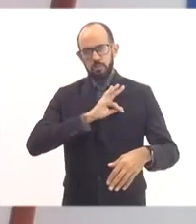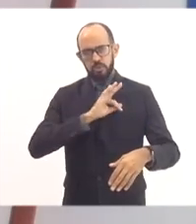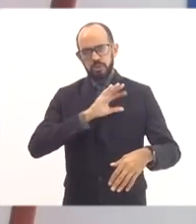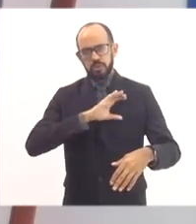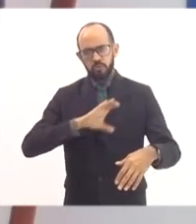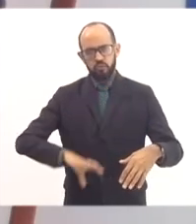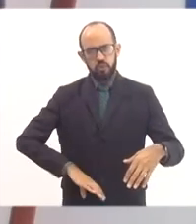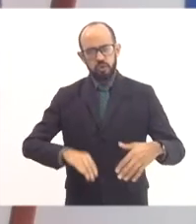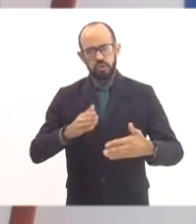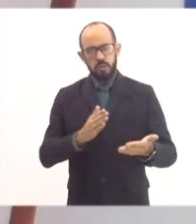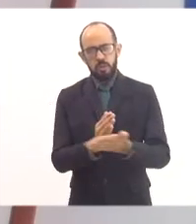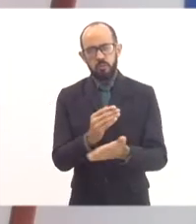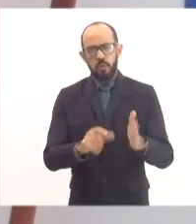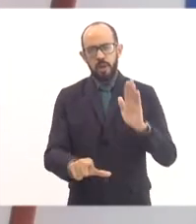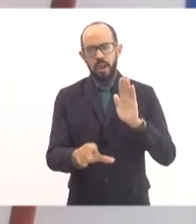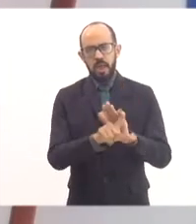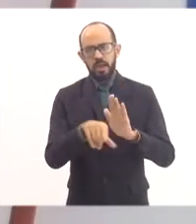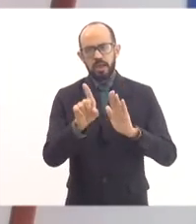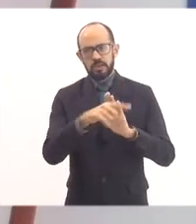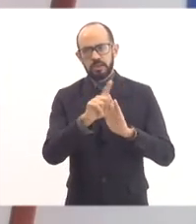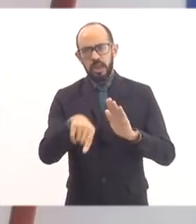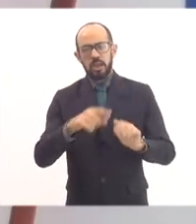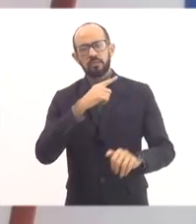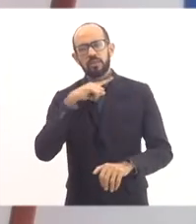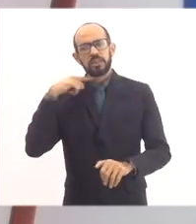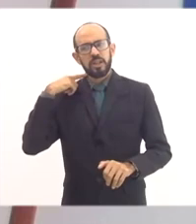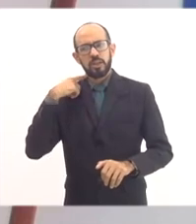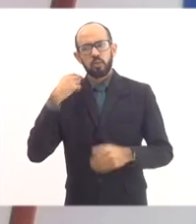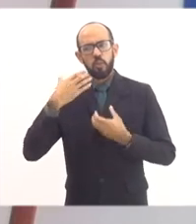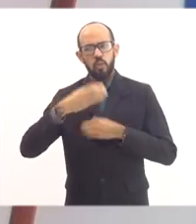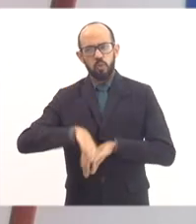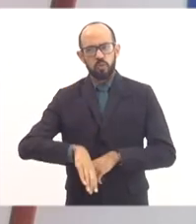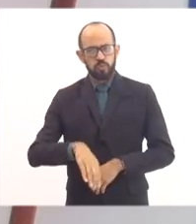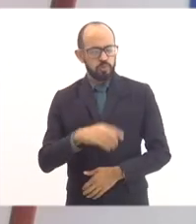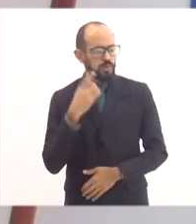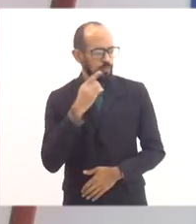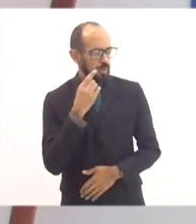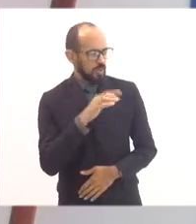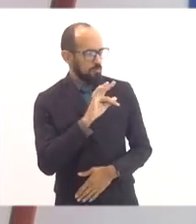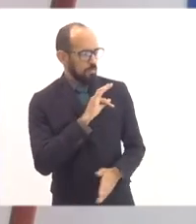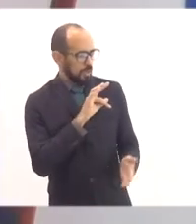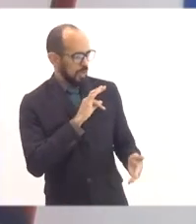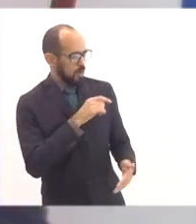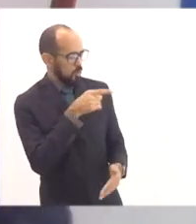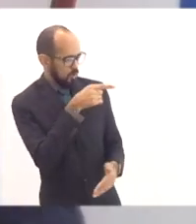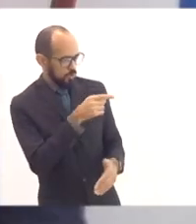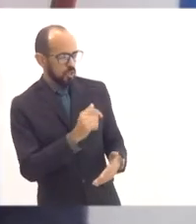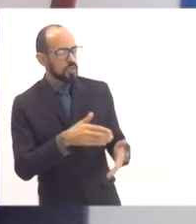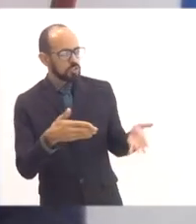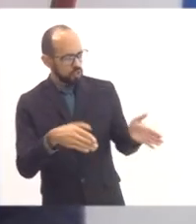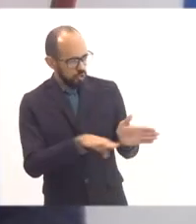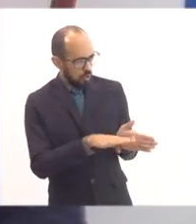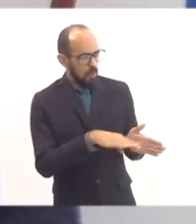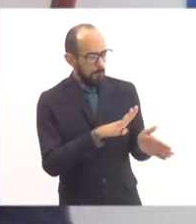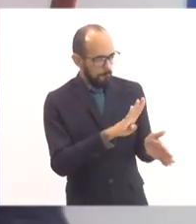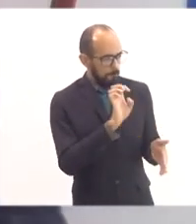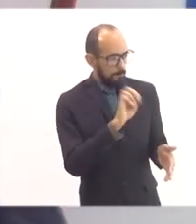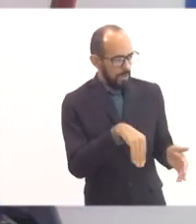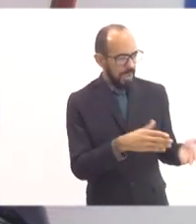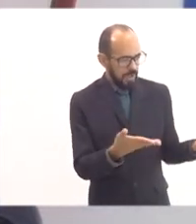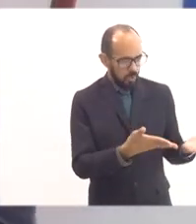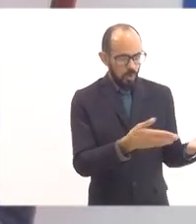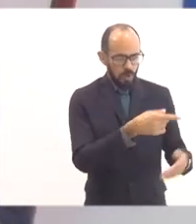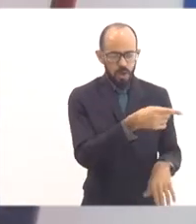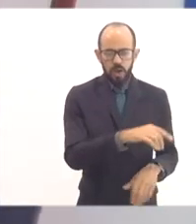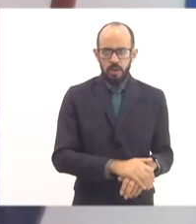uma lei que suspende a validade do concurso. A deputada Marta Rocha chegou no momento absolutamente oportuno, pediu uma cadeira aqui para a deputada Marta